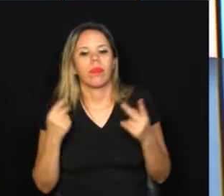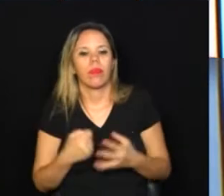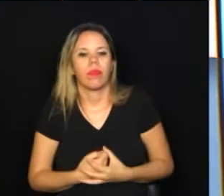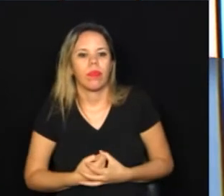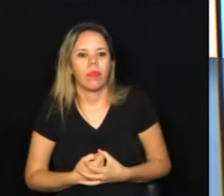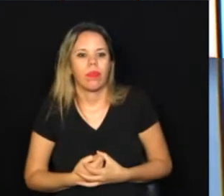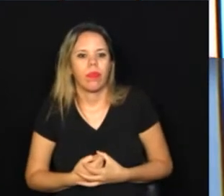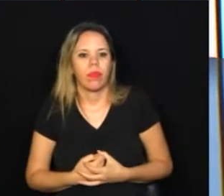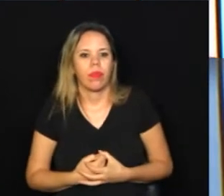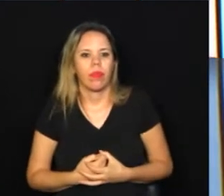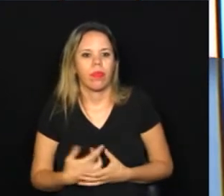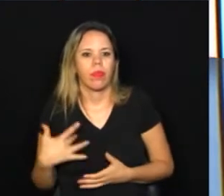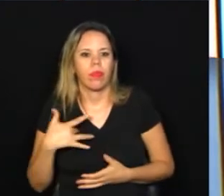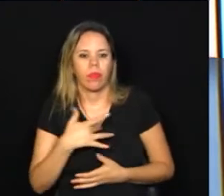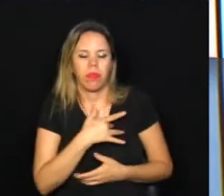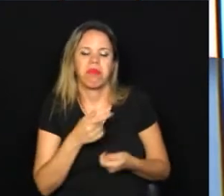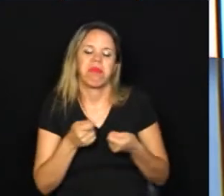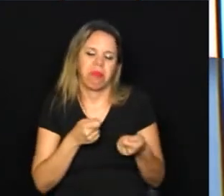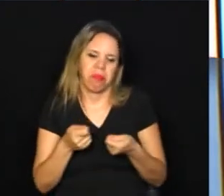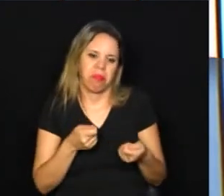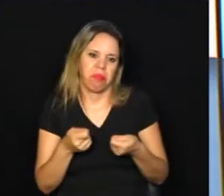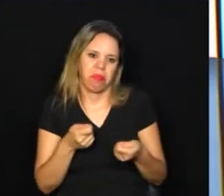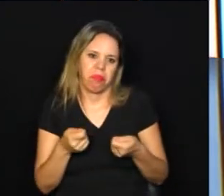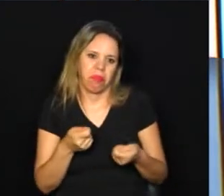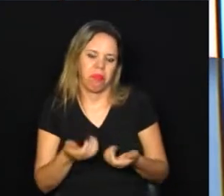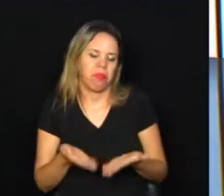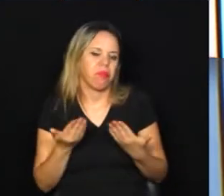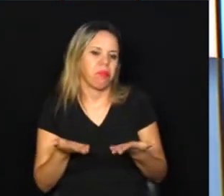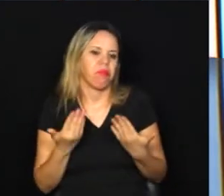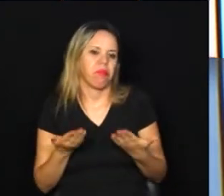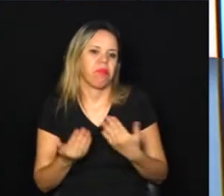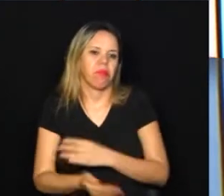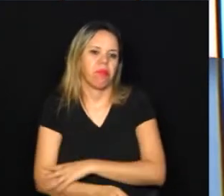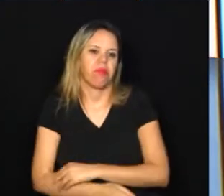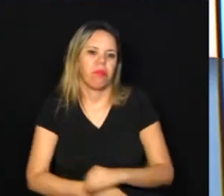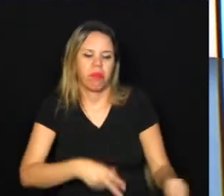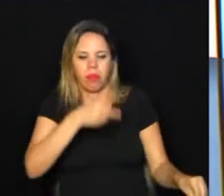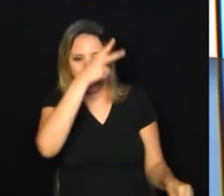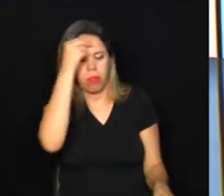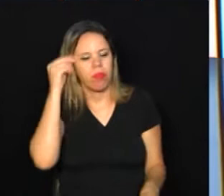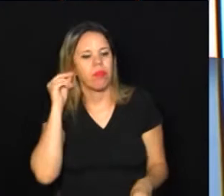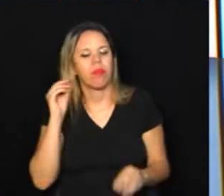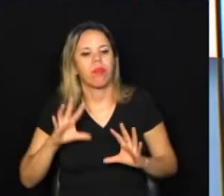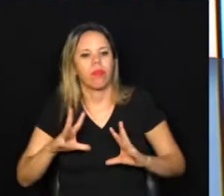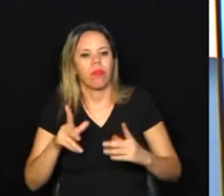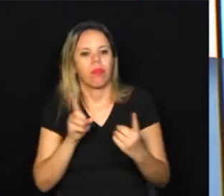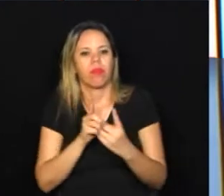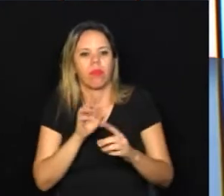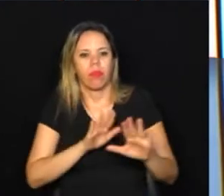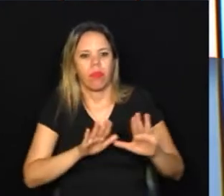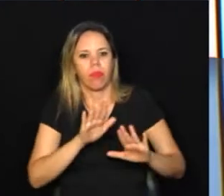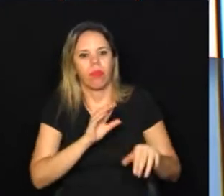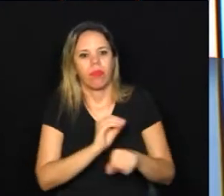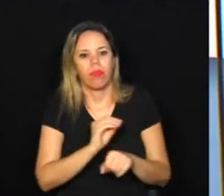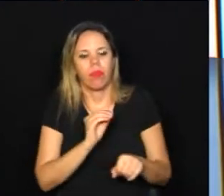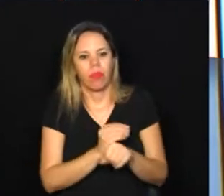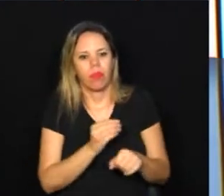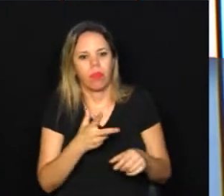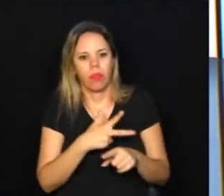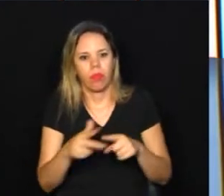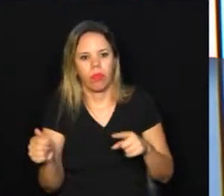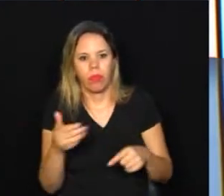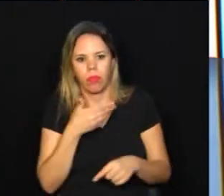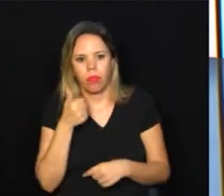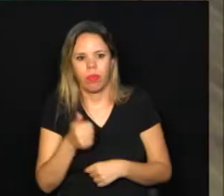o seu quadro de saúde é estável, com sintomas leves, e o prefeito está recebendo todos os cuidados para uma breve